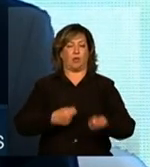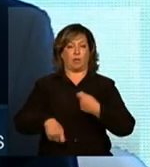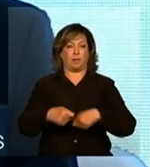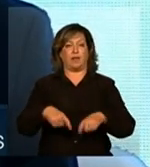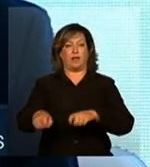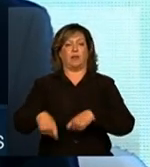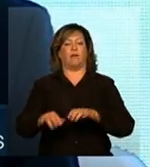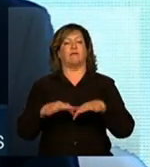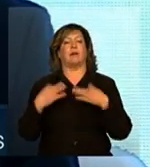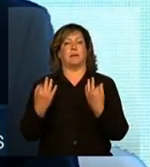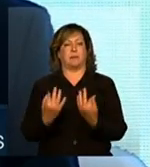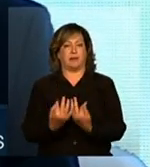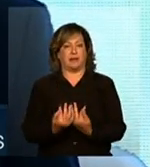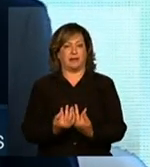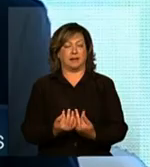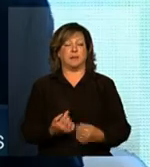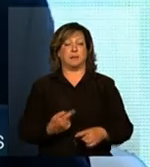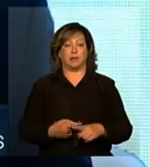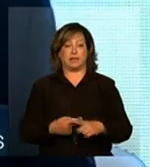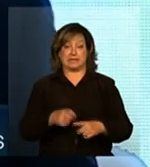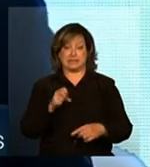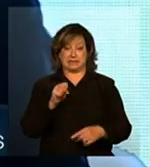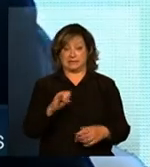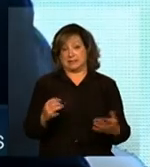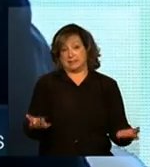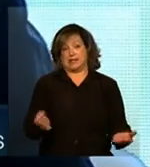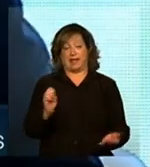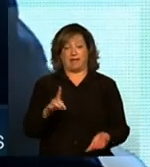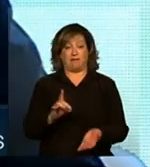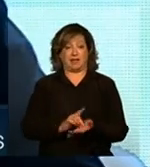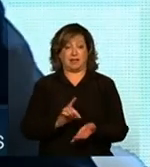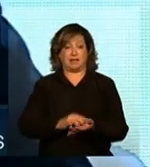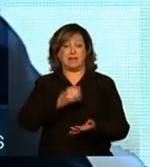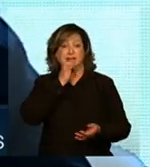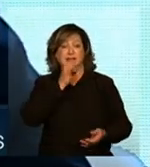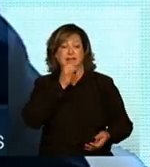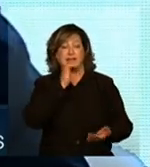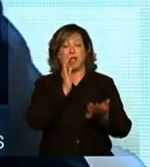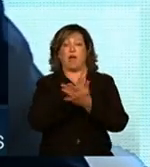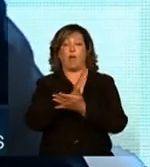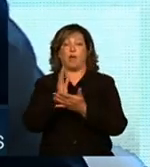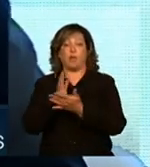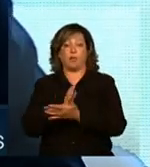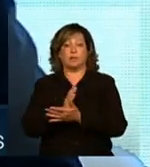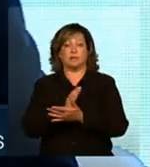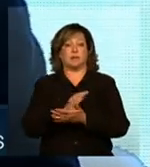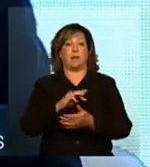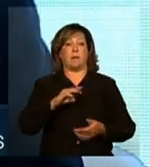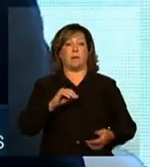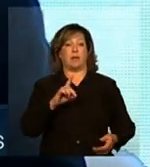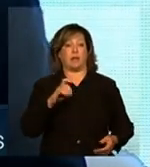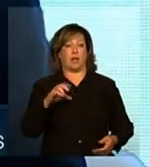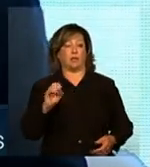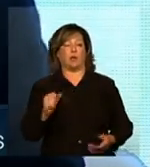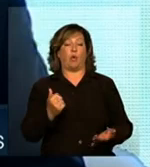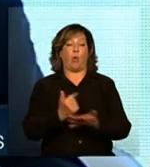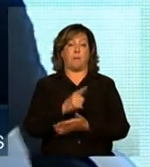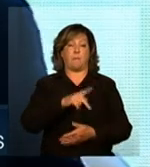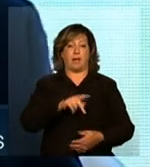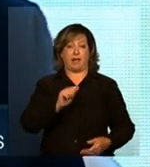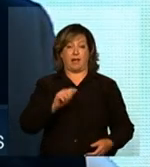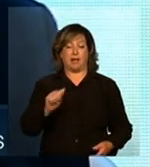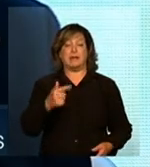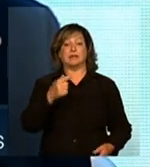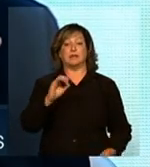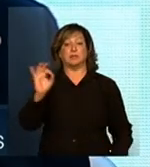agricultura familiar, né? Porque se é verdade, por exemplo, que em algumas modalidades de compras do PAA,